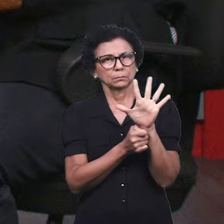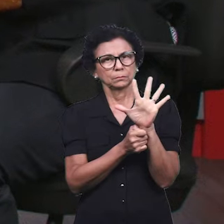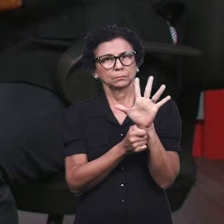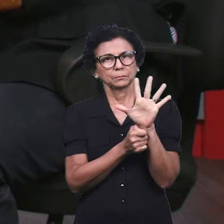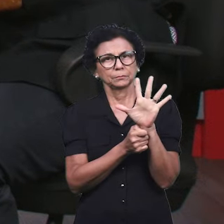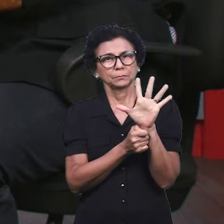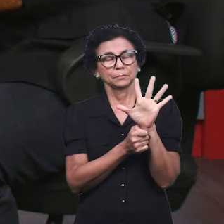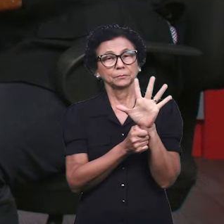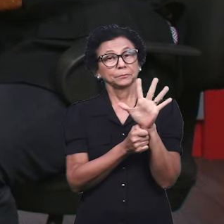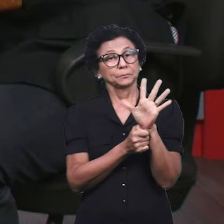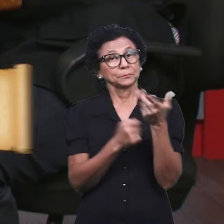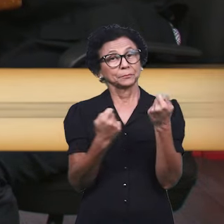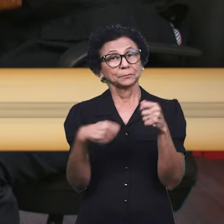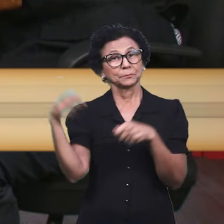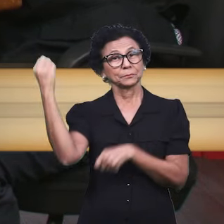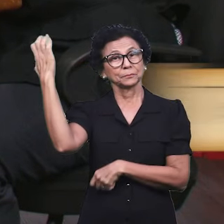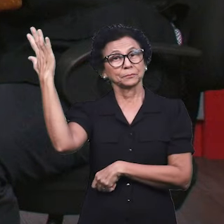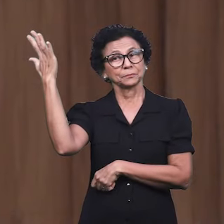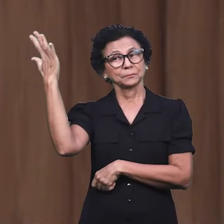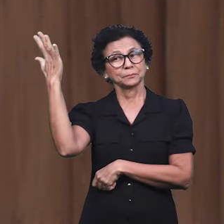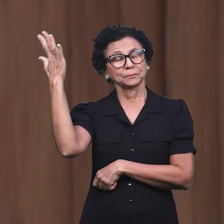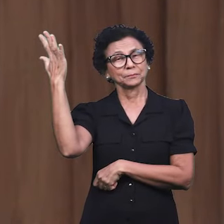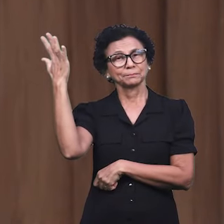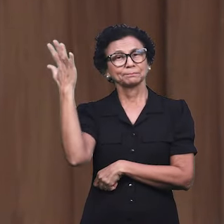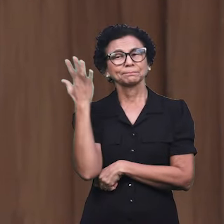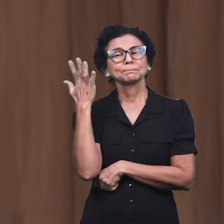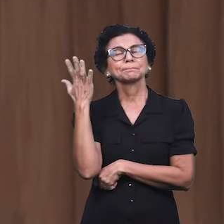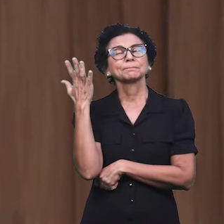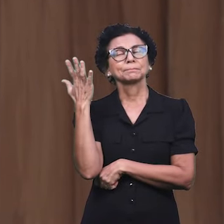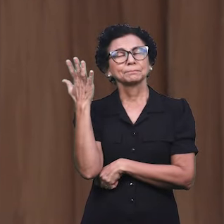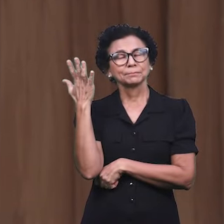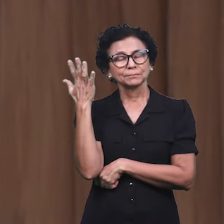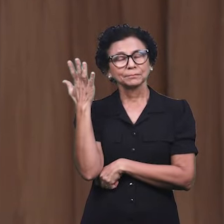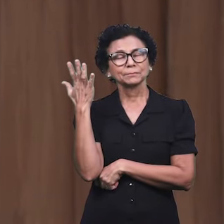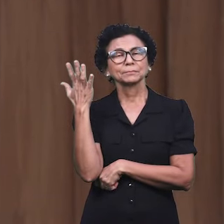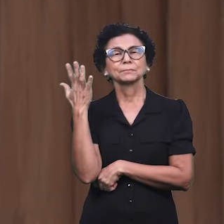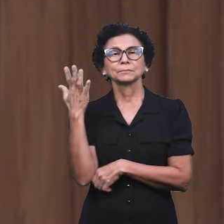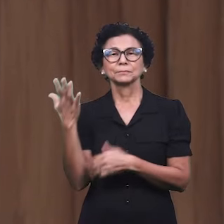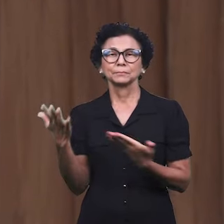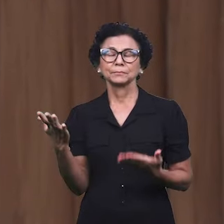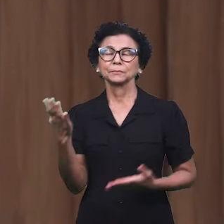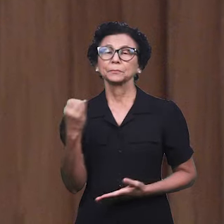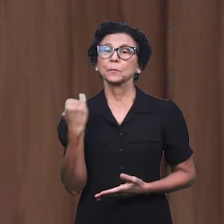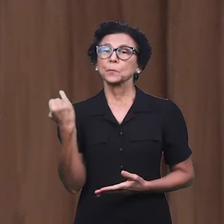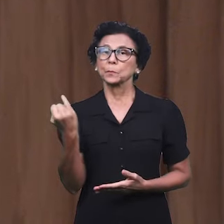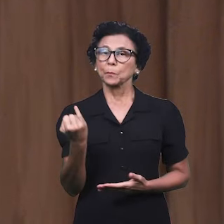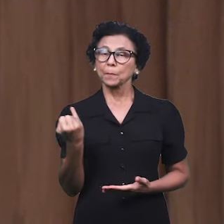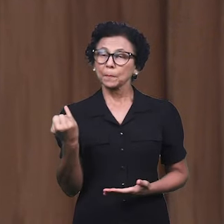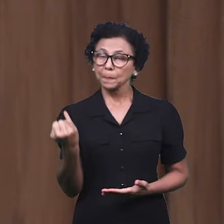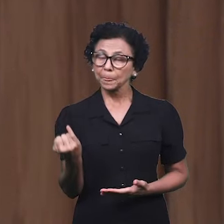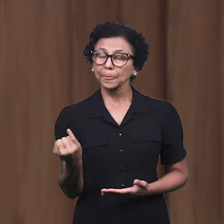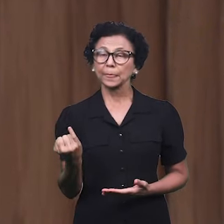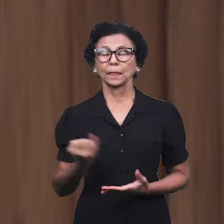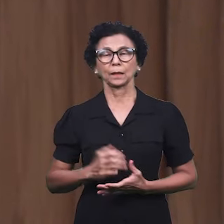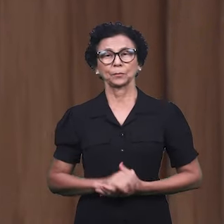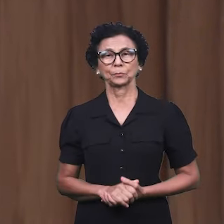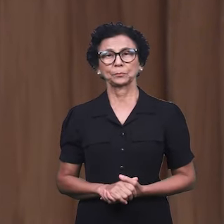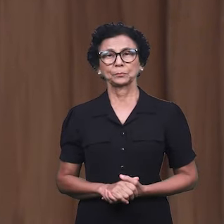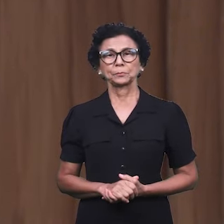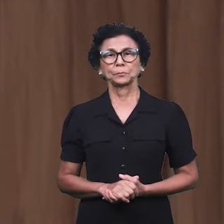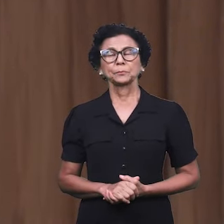revelar esse mistério. E isso para nós é muito importante, porque Jesus